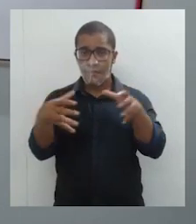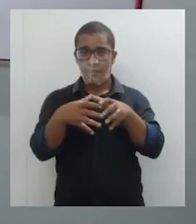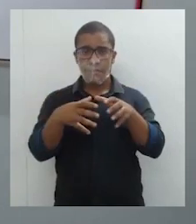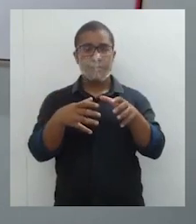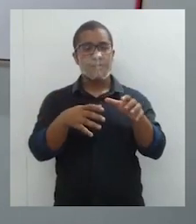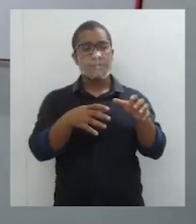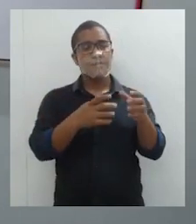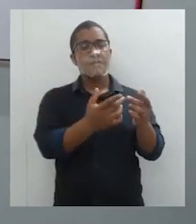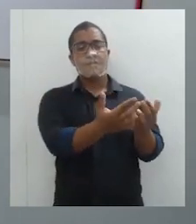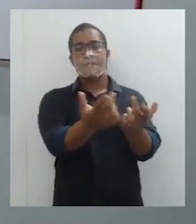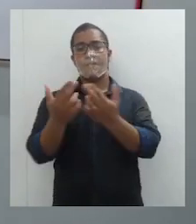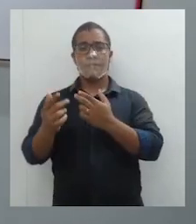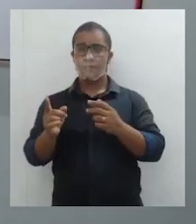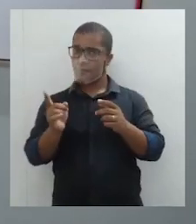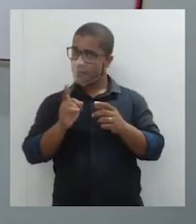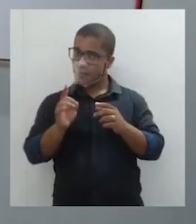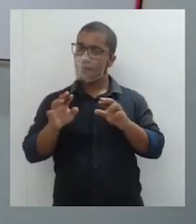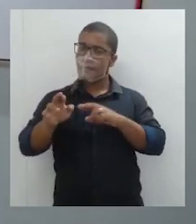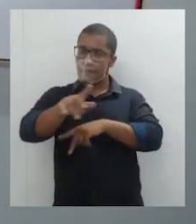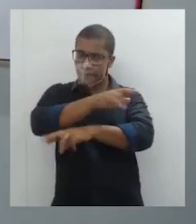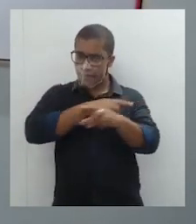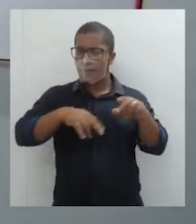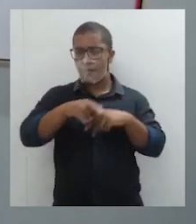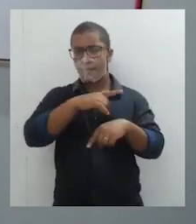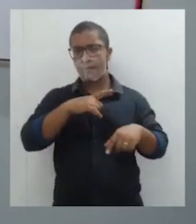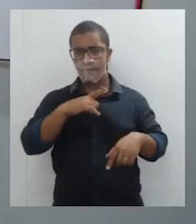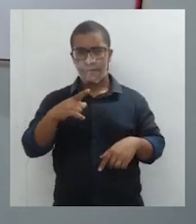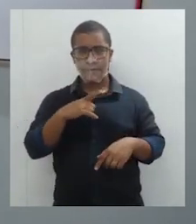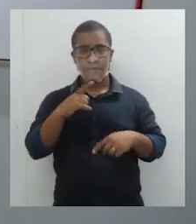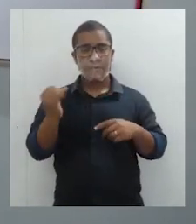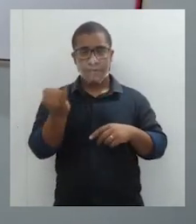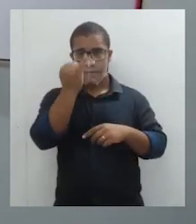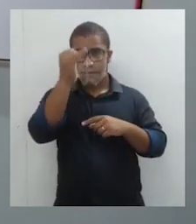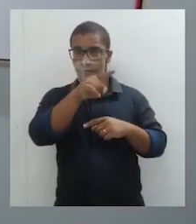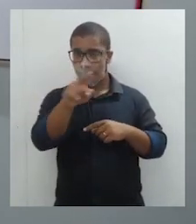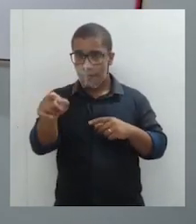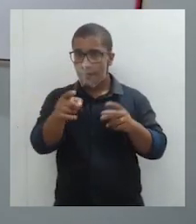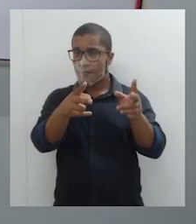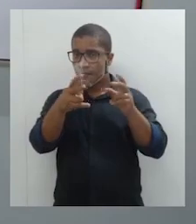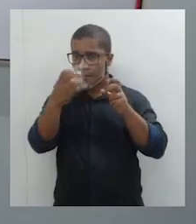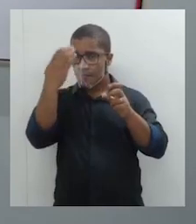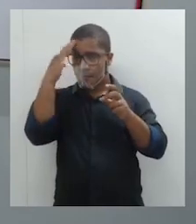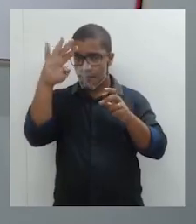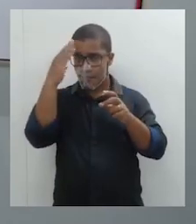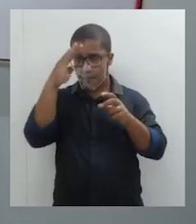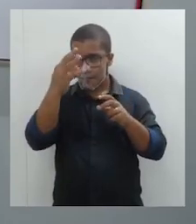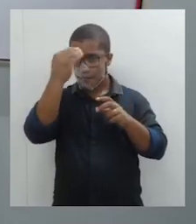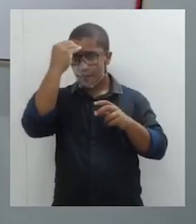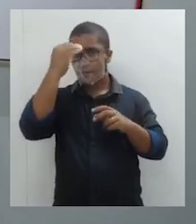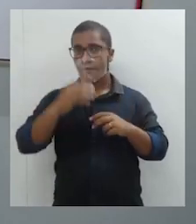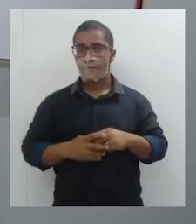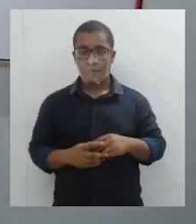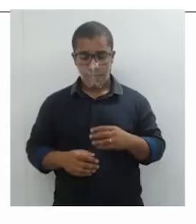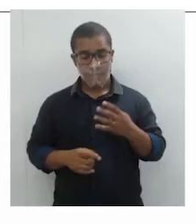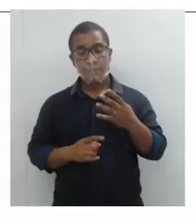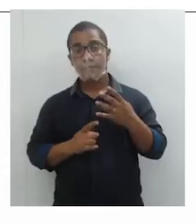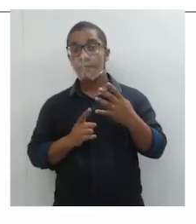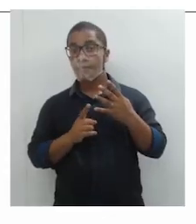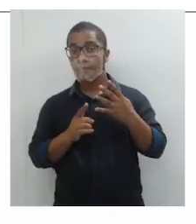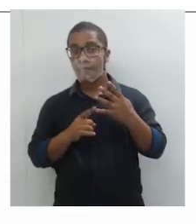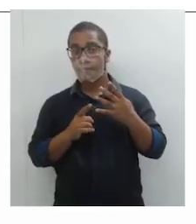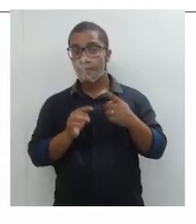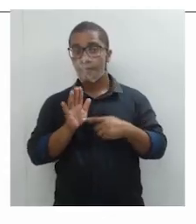grupo homogêneo igual são diferentes entre si é importante salientar isso vamos ver aqui quarto hoje